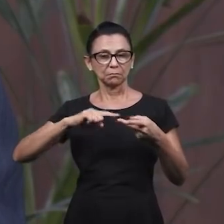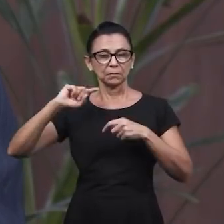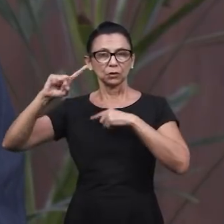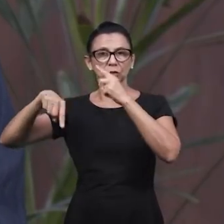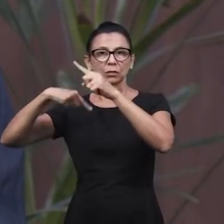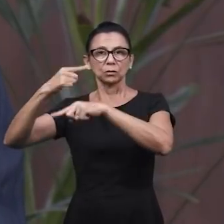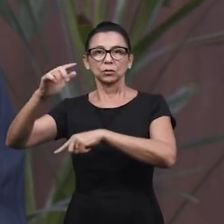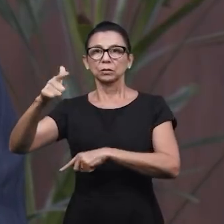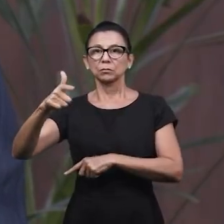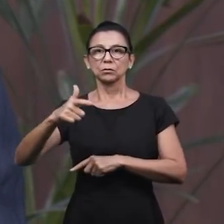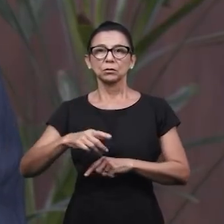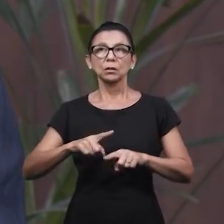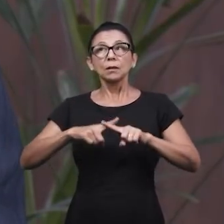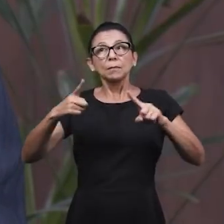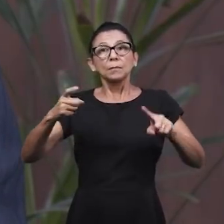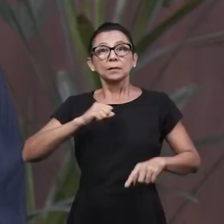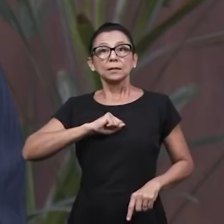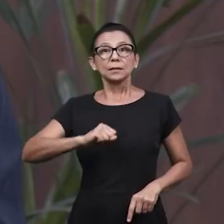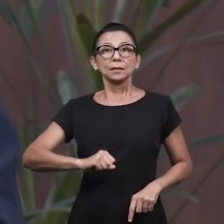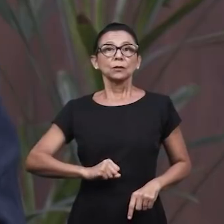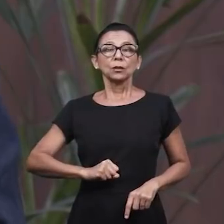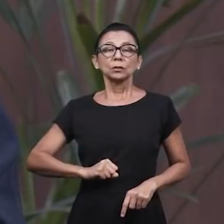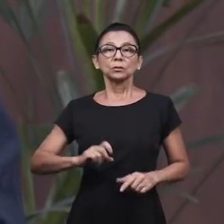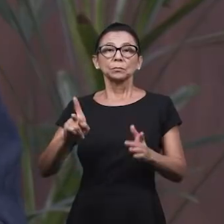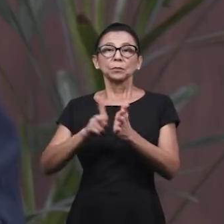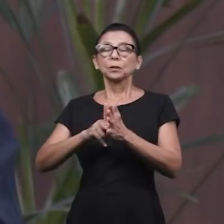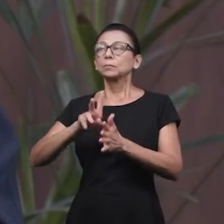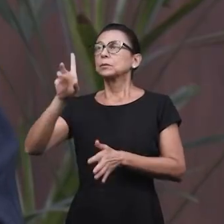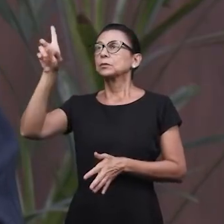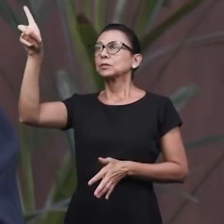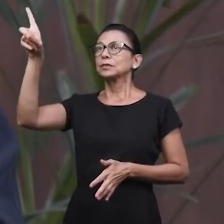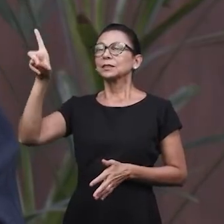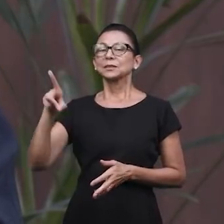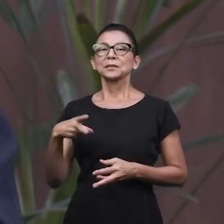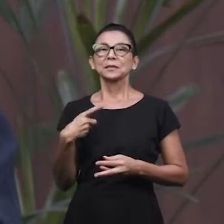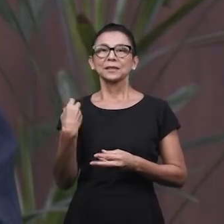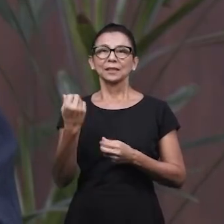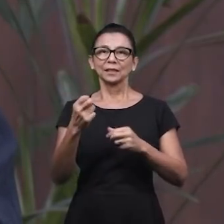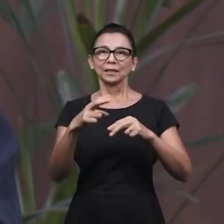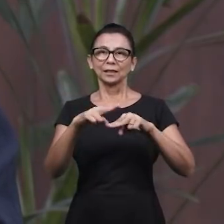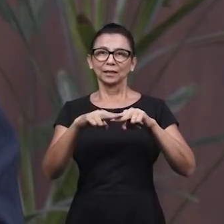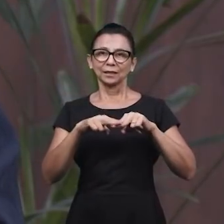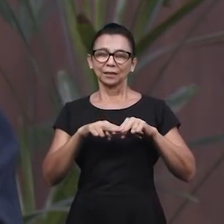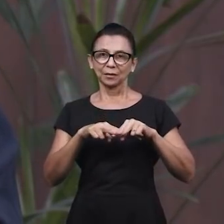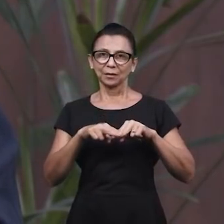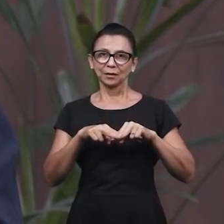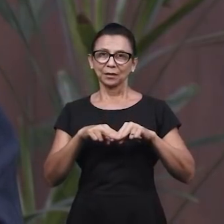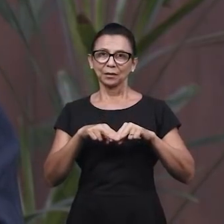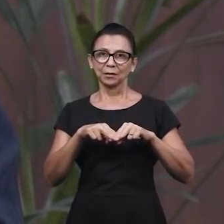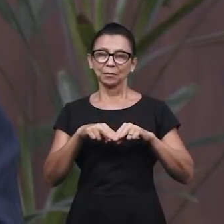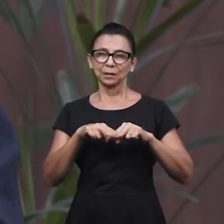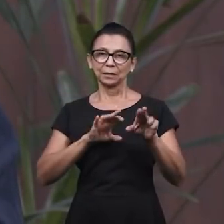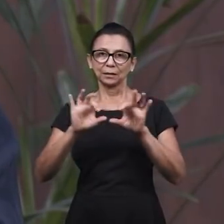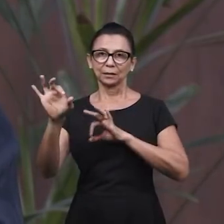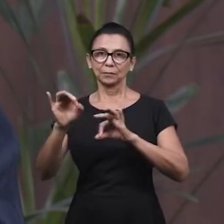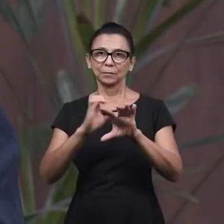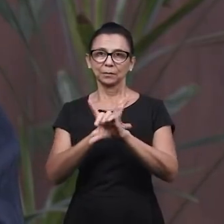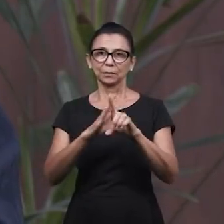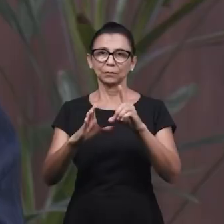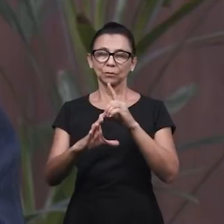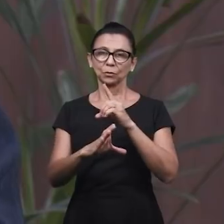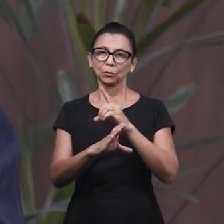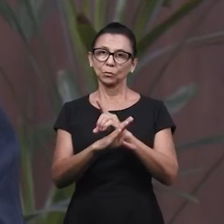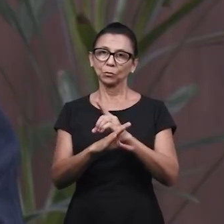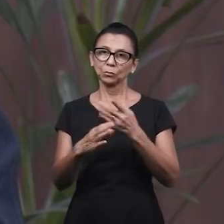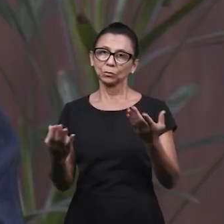era sacerdote do Deus Altíssimo, e a maneira como o culto, ele fazia o culto, era exatamente como Abraão chegou diante dele,